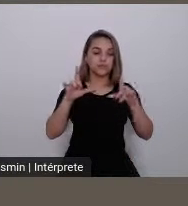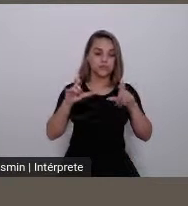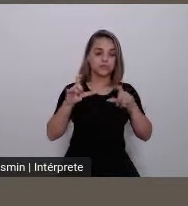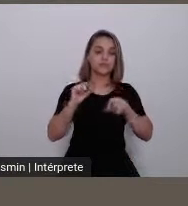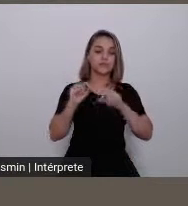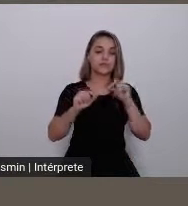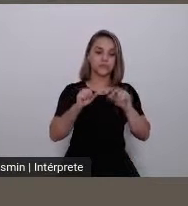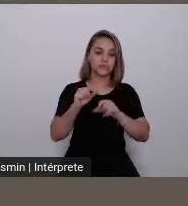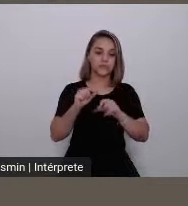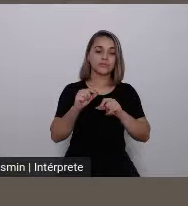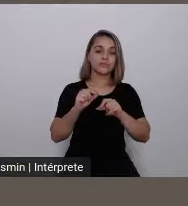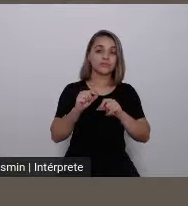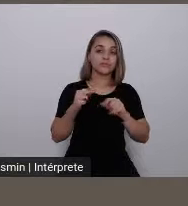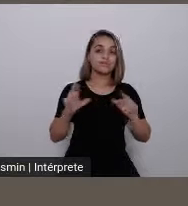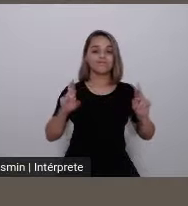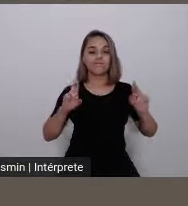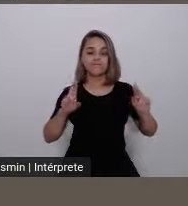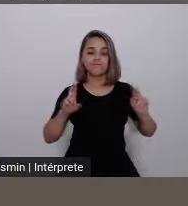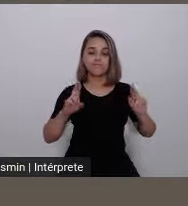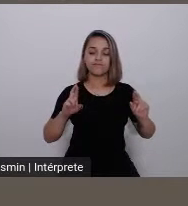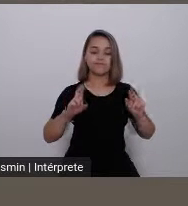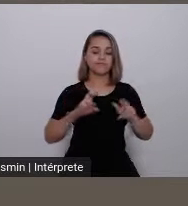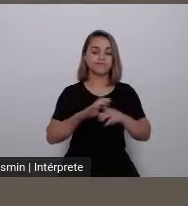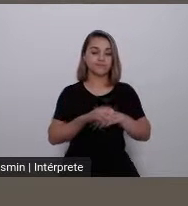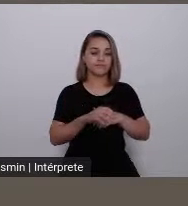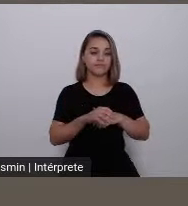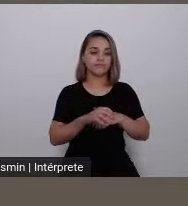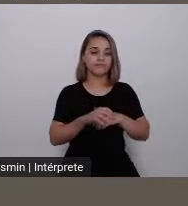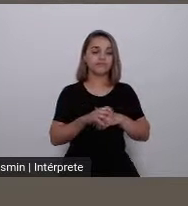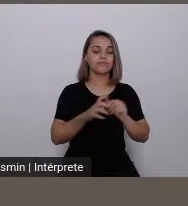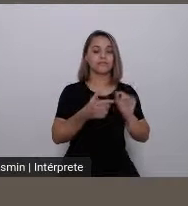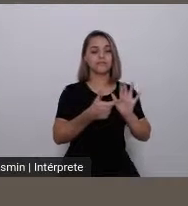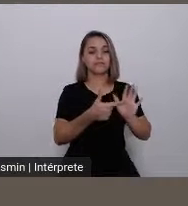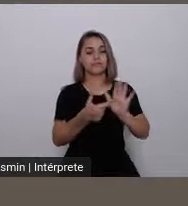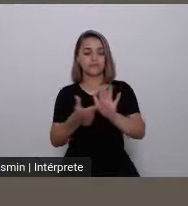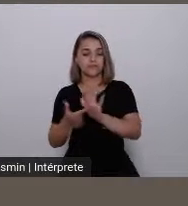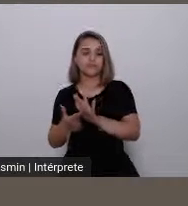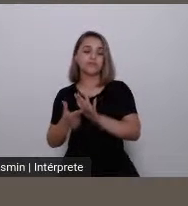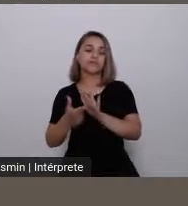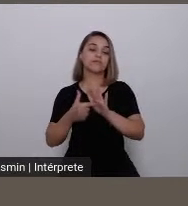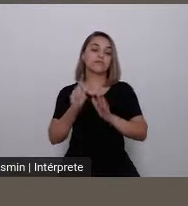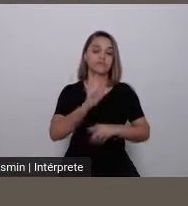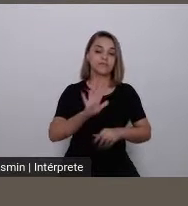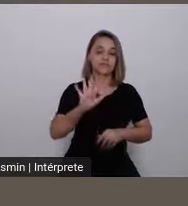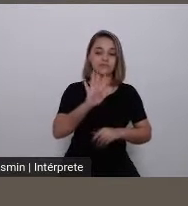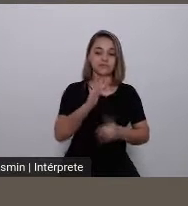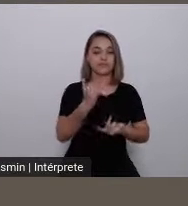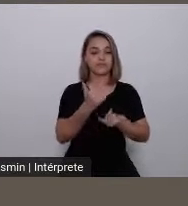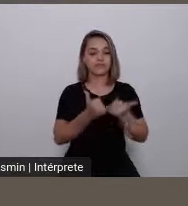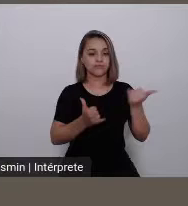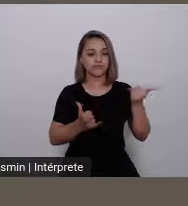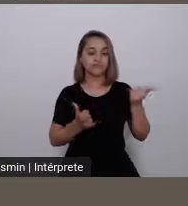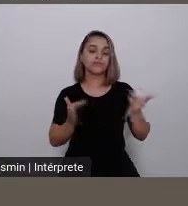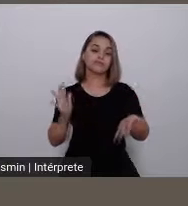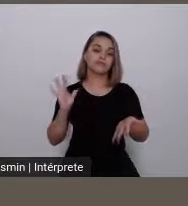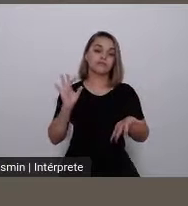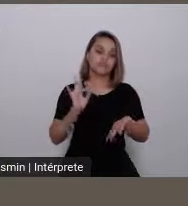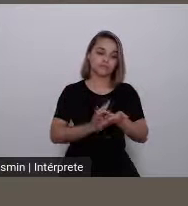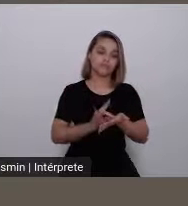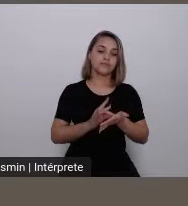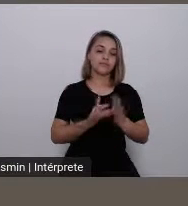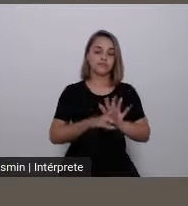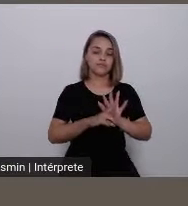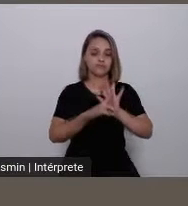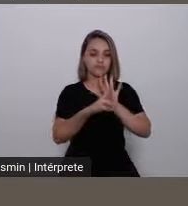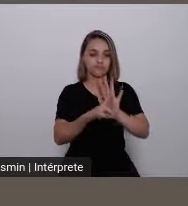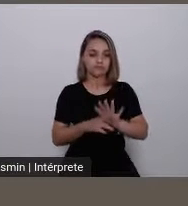era a expectativa de que a pintura apresentasse uma imagem semelhante à realidade representada, né, que a